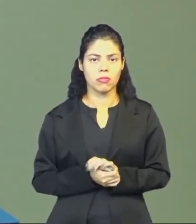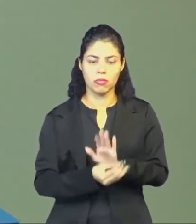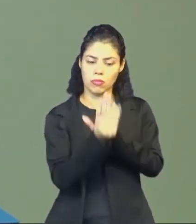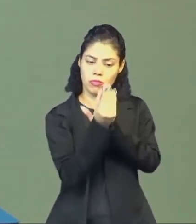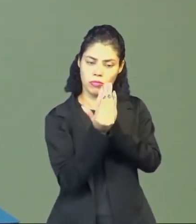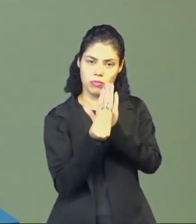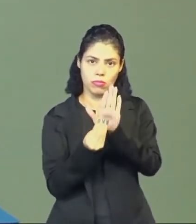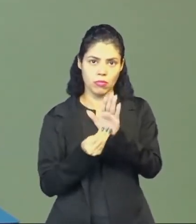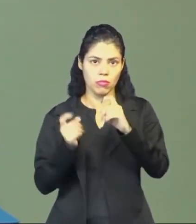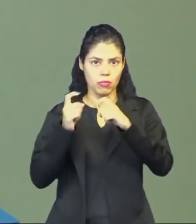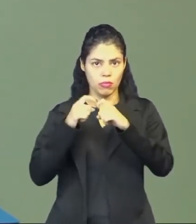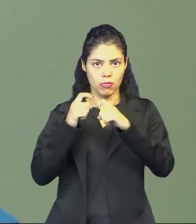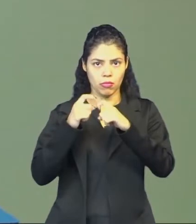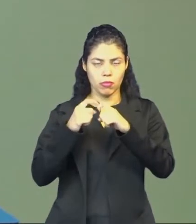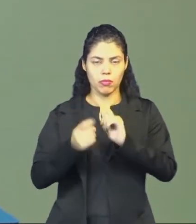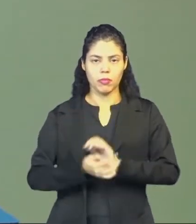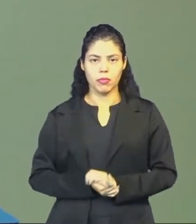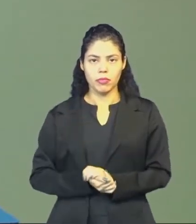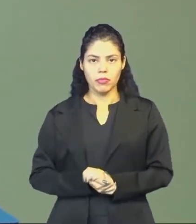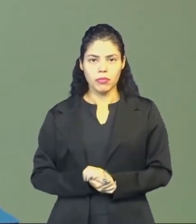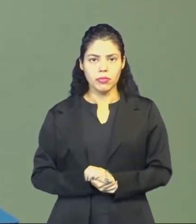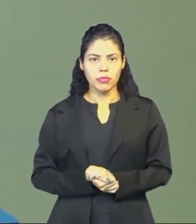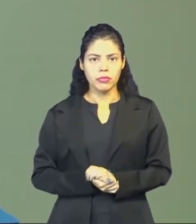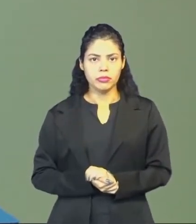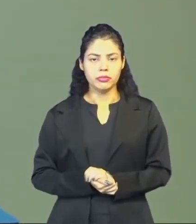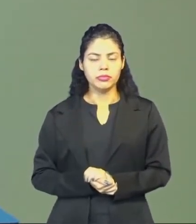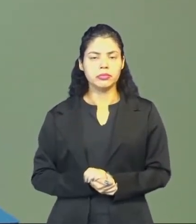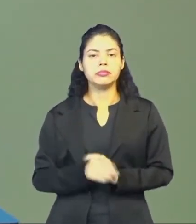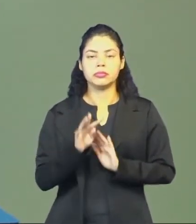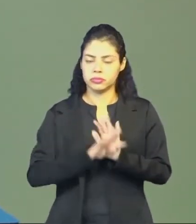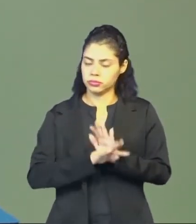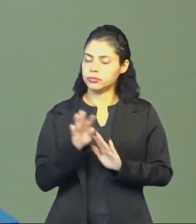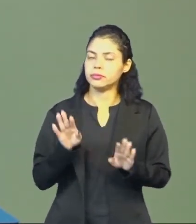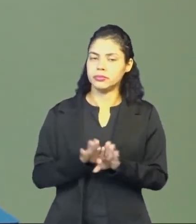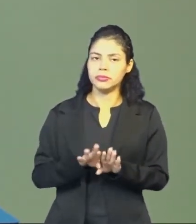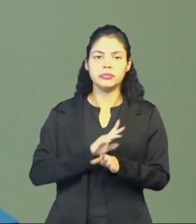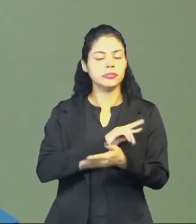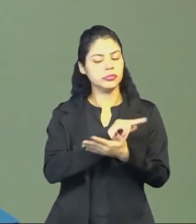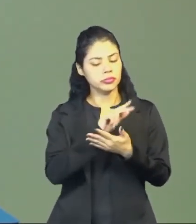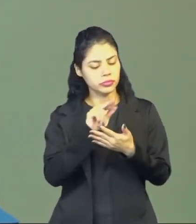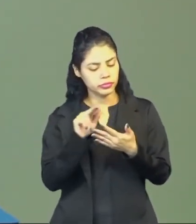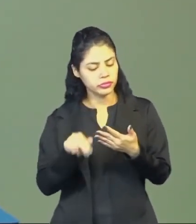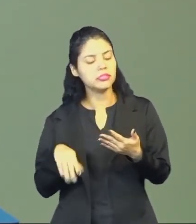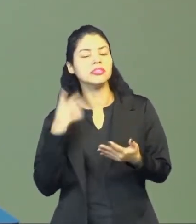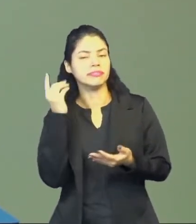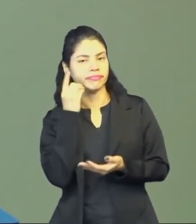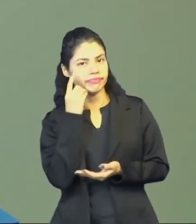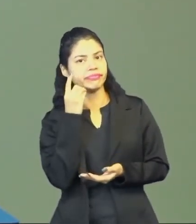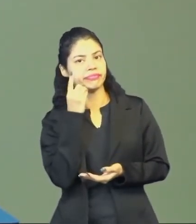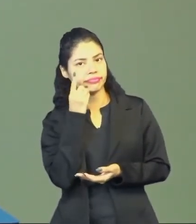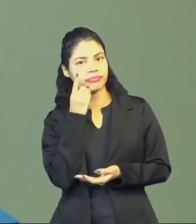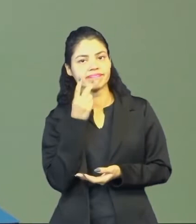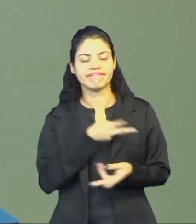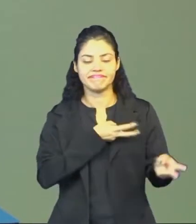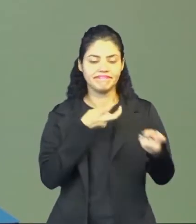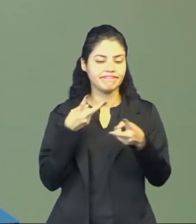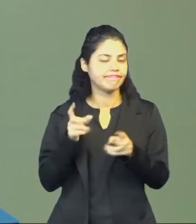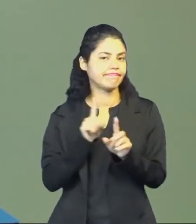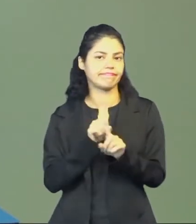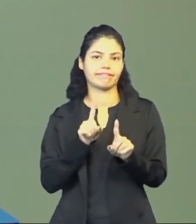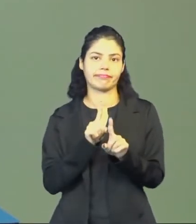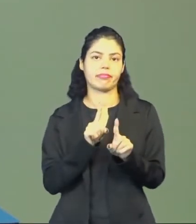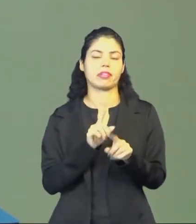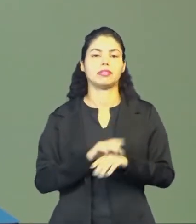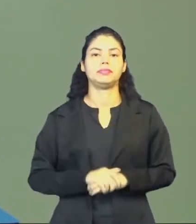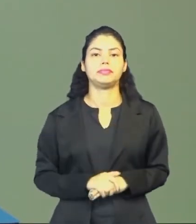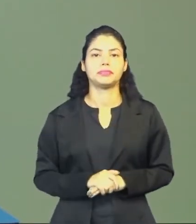receita médica, olha só. É um tipo de texto também. Temos muitos textos no nosso dia a dia. A gente usa texto e nem percebe,